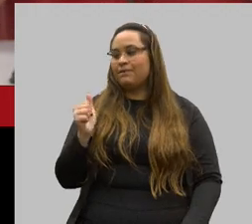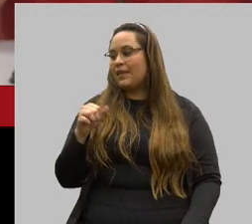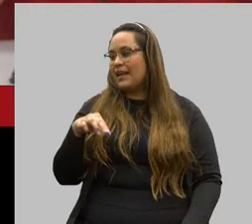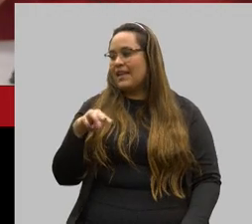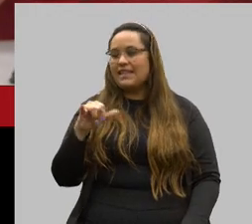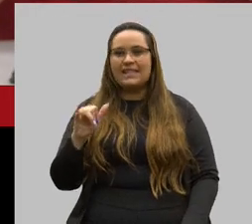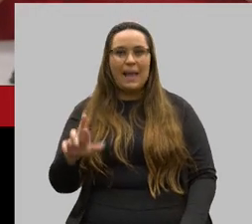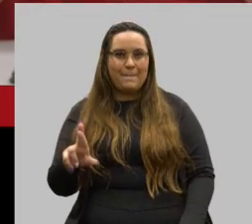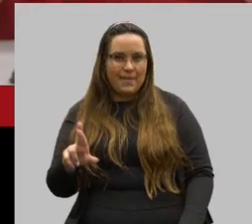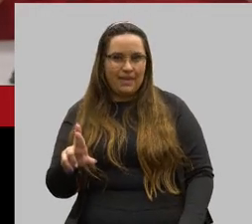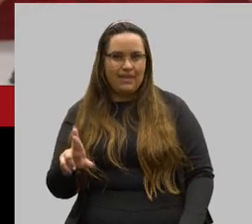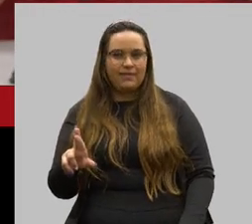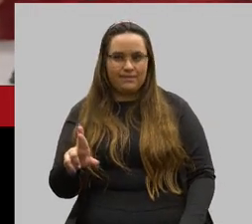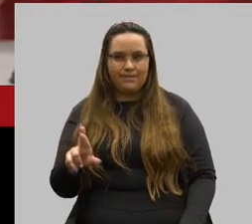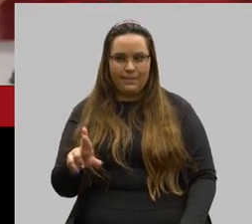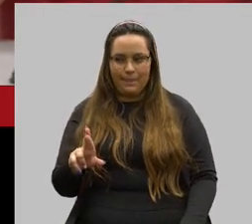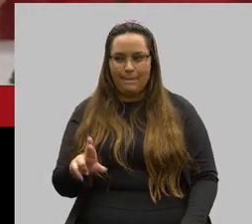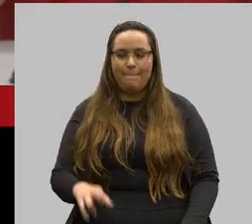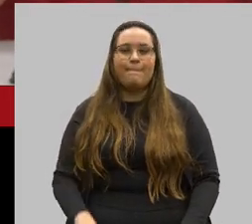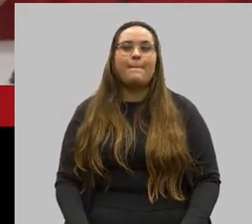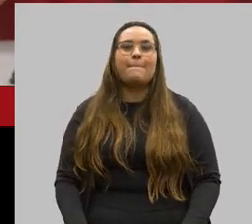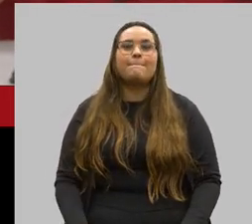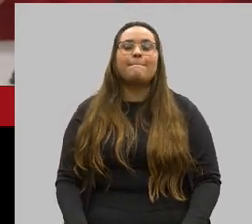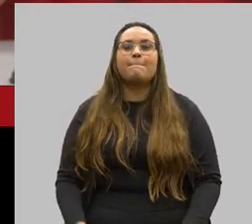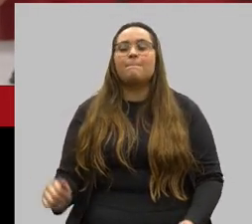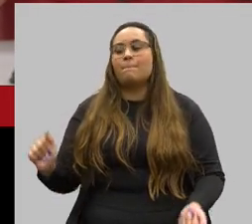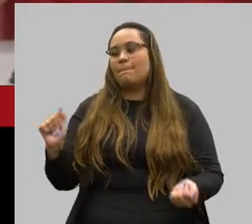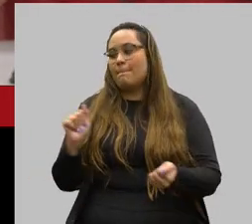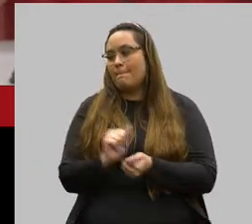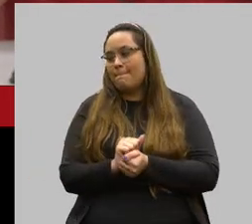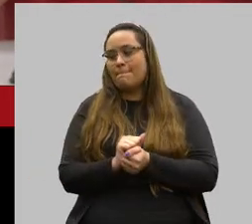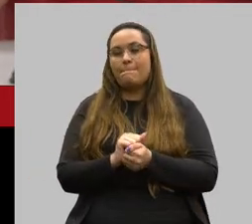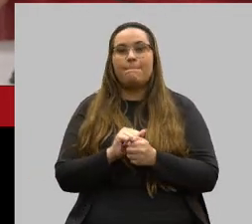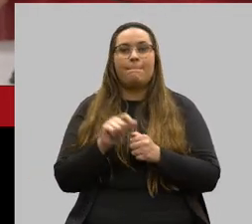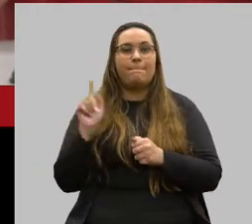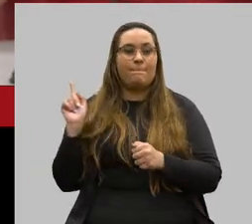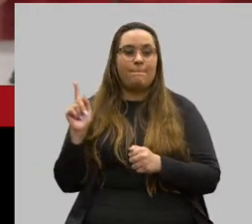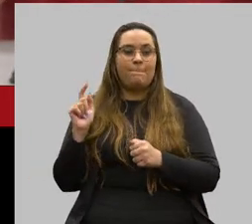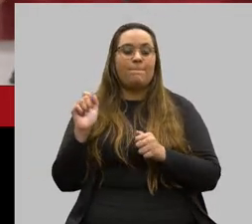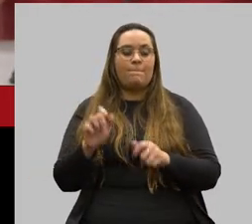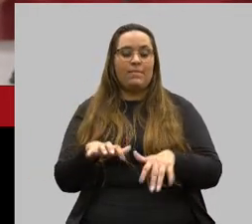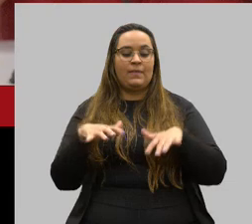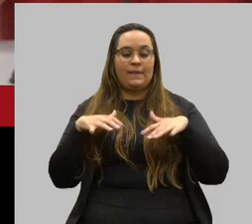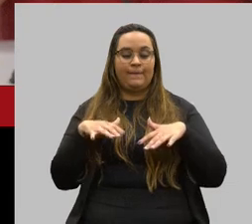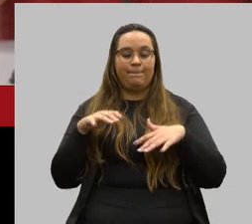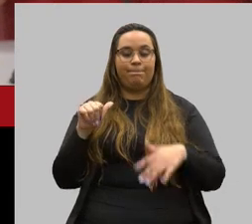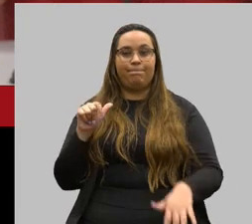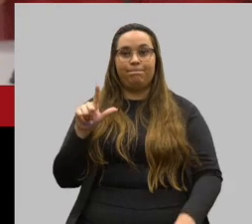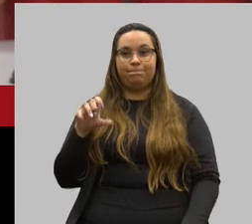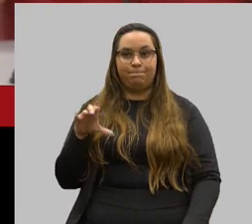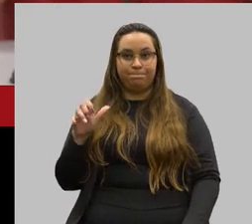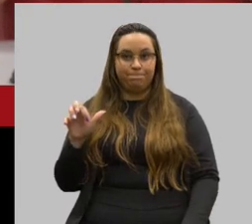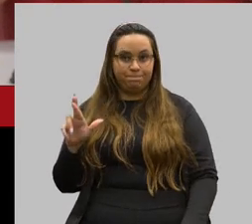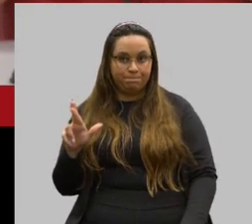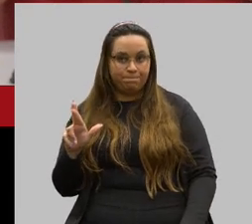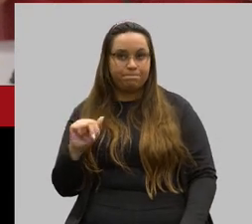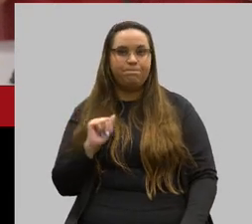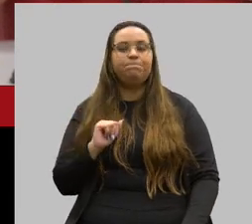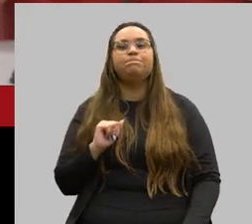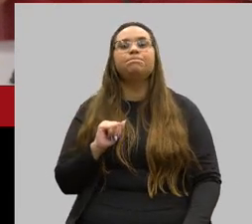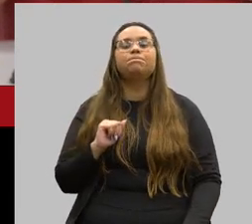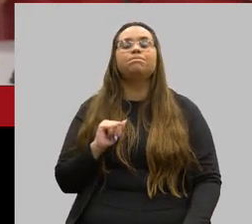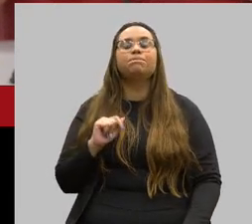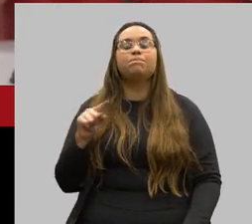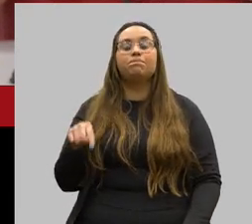secretário adjunto veio aqui lá no auditório o Zé lencar e segunda audiência